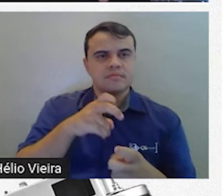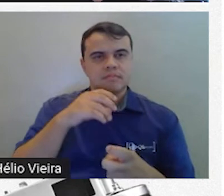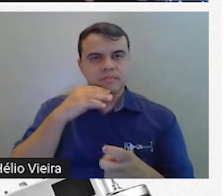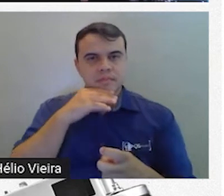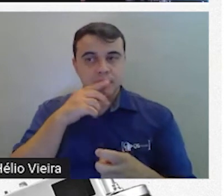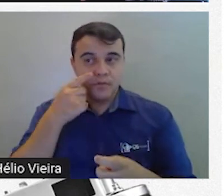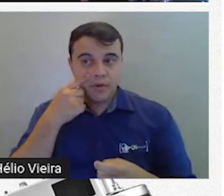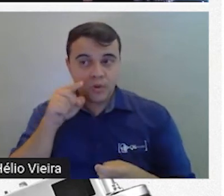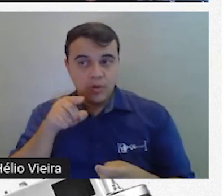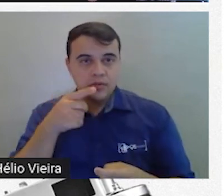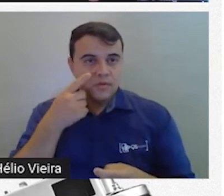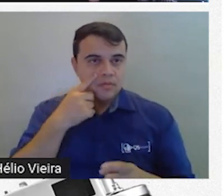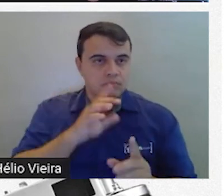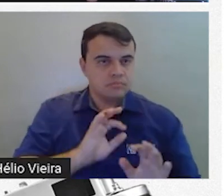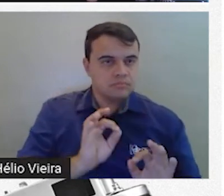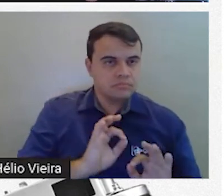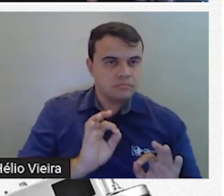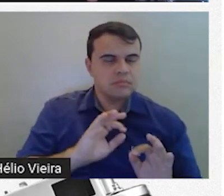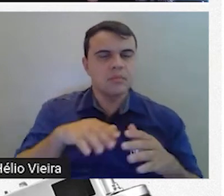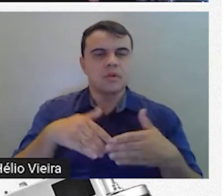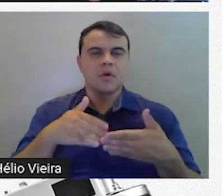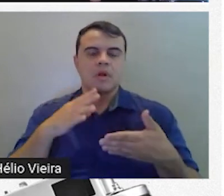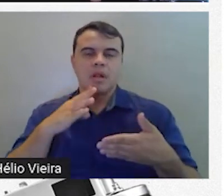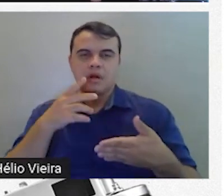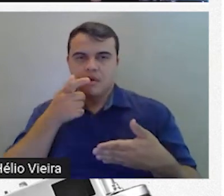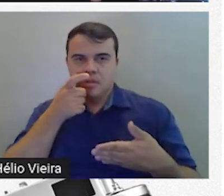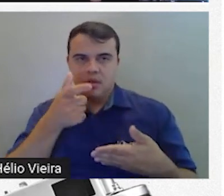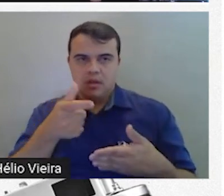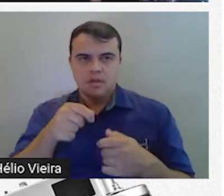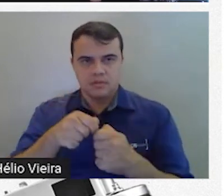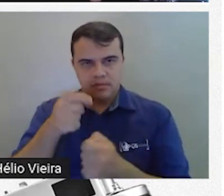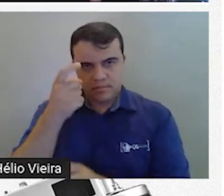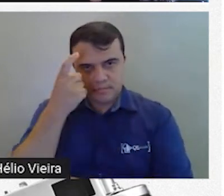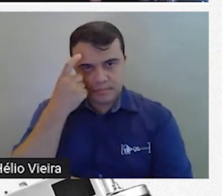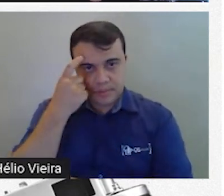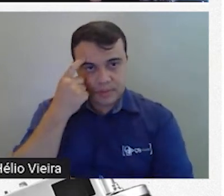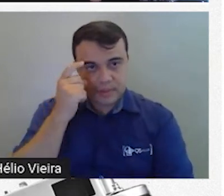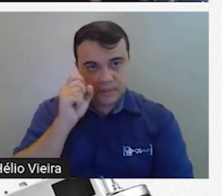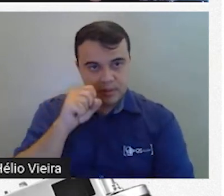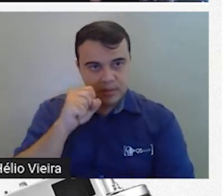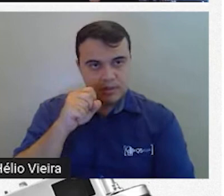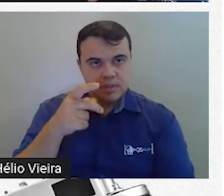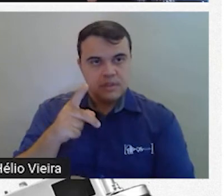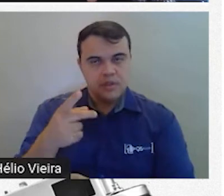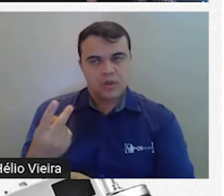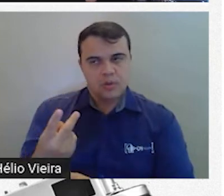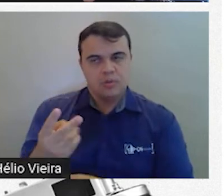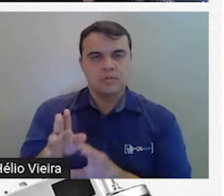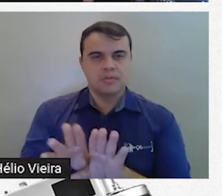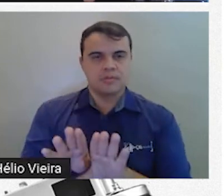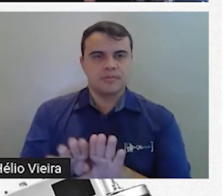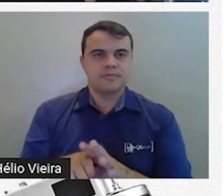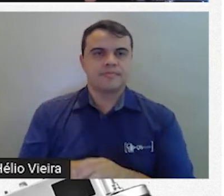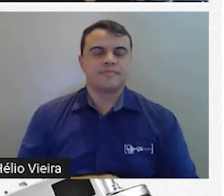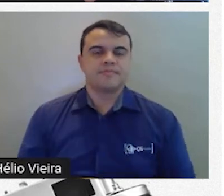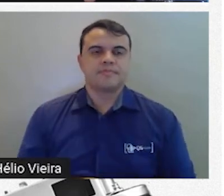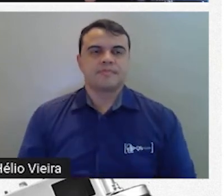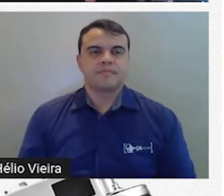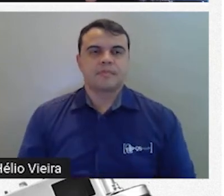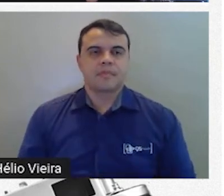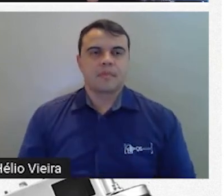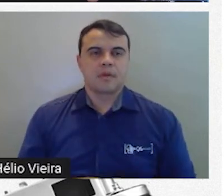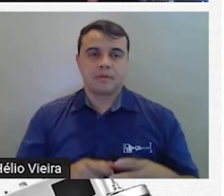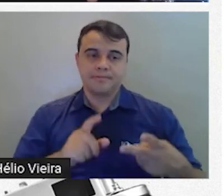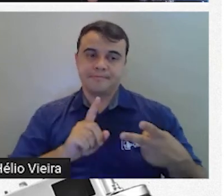viu isso, você não viu? Então é interessante da gente pensar em trabalhar em duplas também. Num